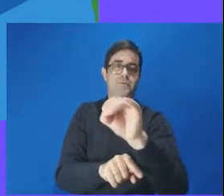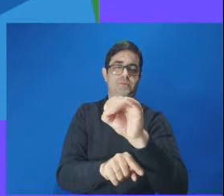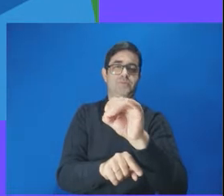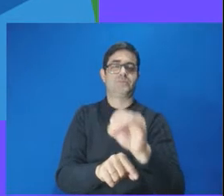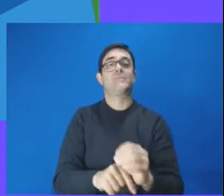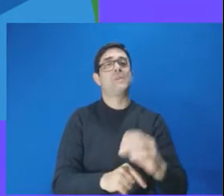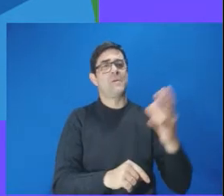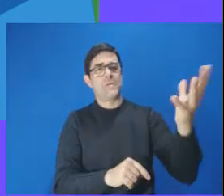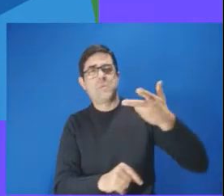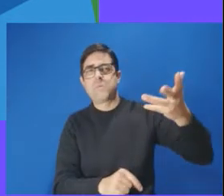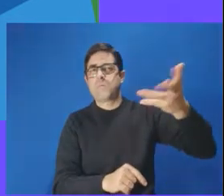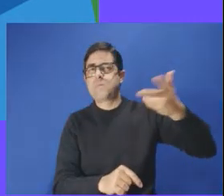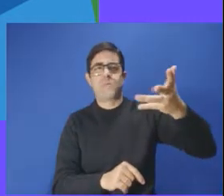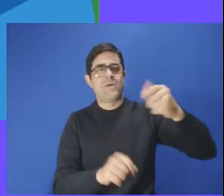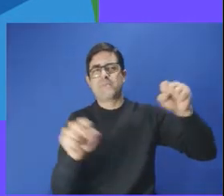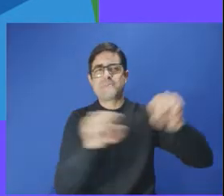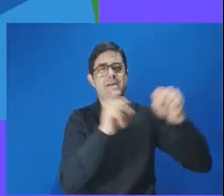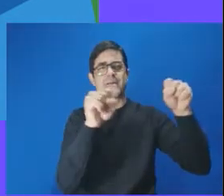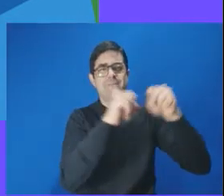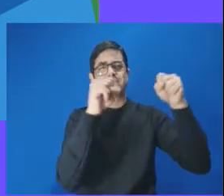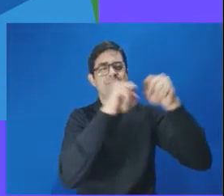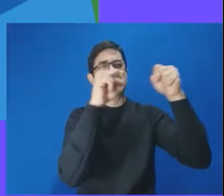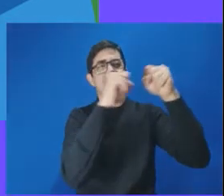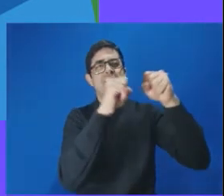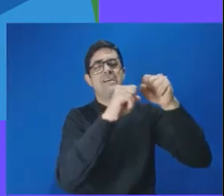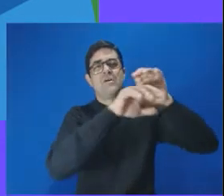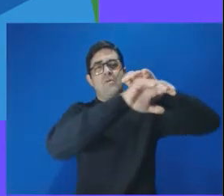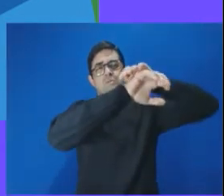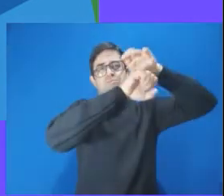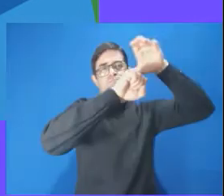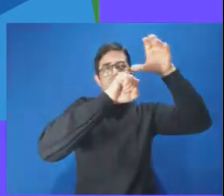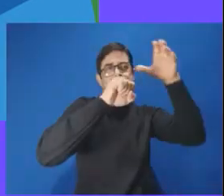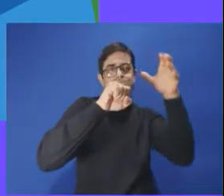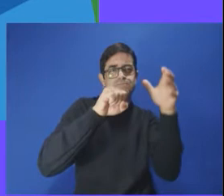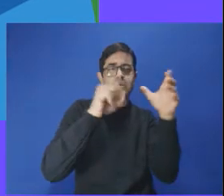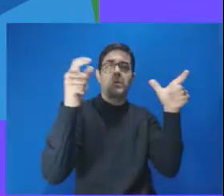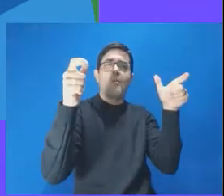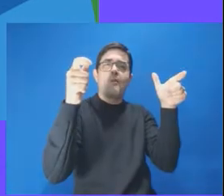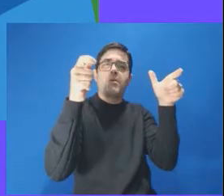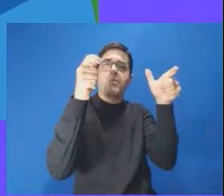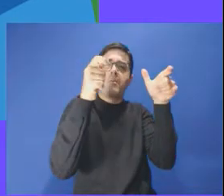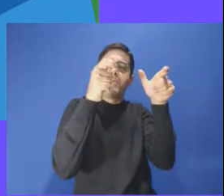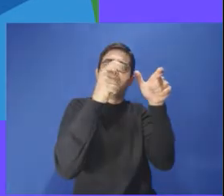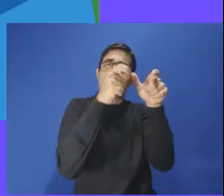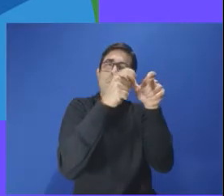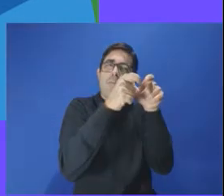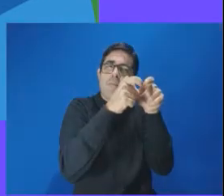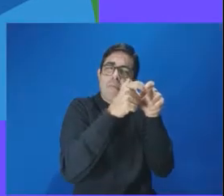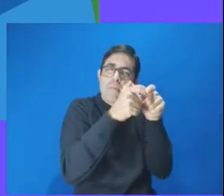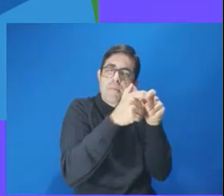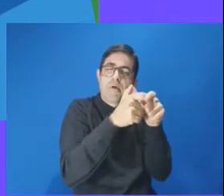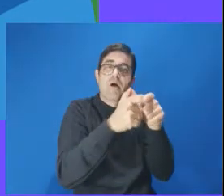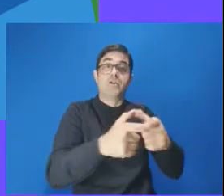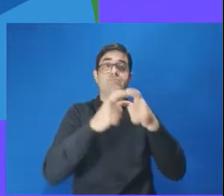para atacar uma nova molécula de ozônio. Então, de forma bastante acelerada, ela vai quebrando as moléculas de ozônio e diminuindo